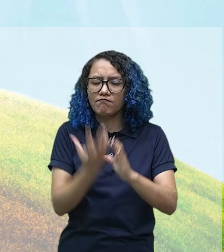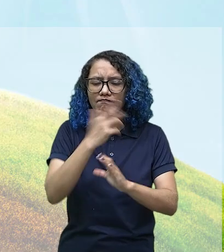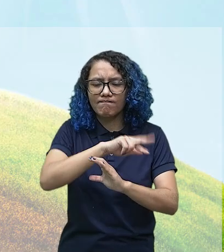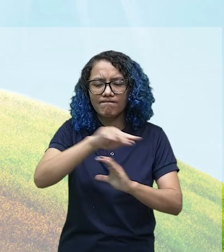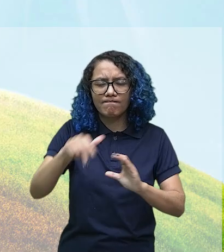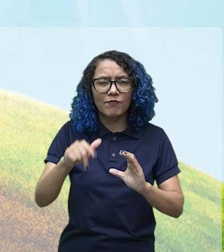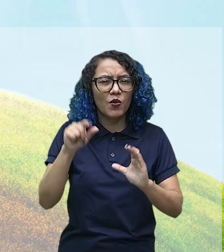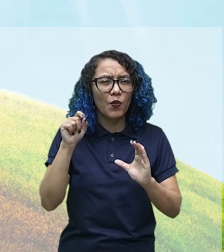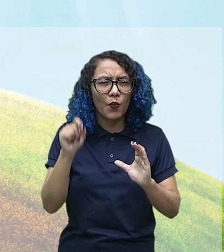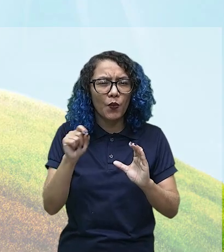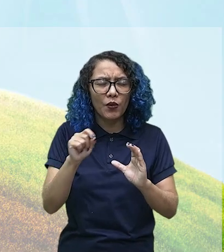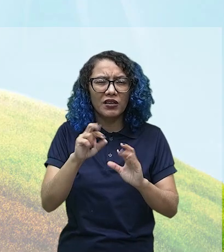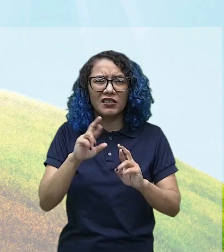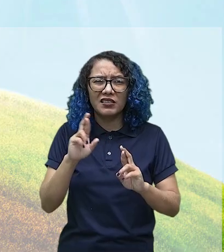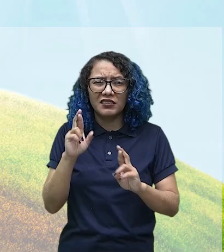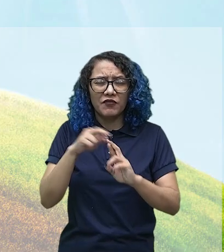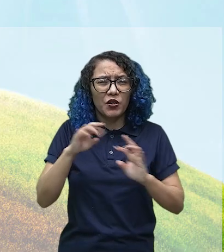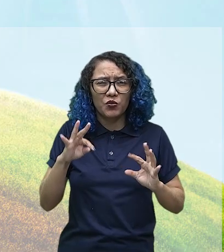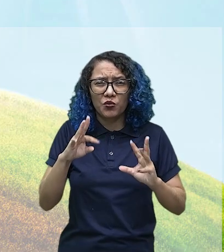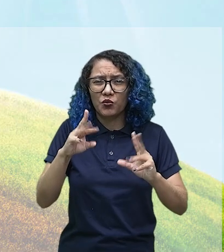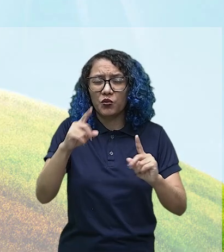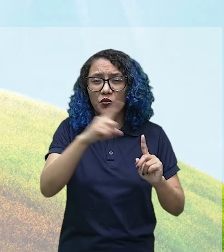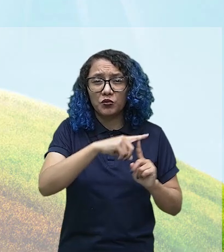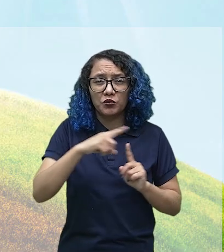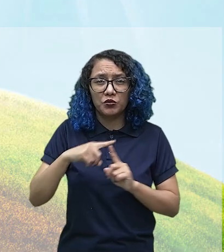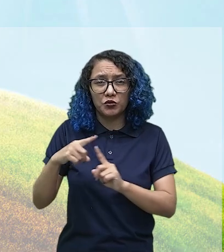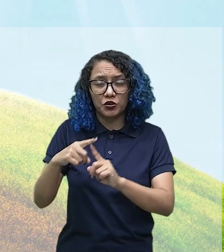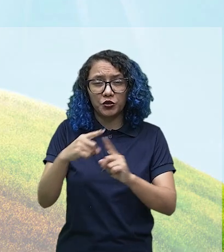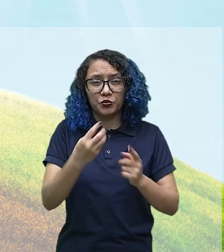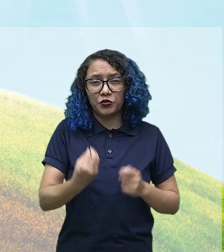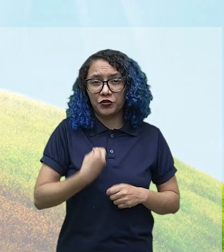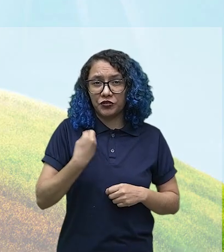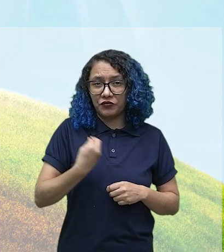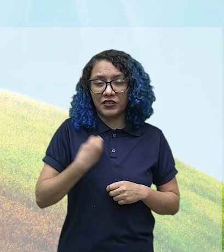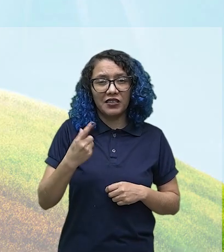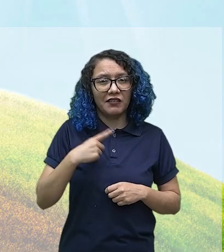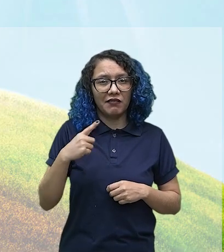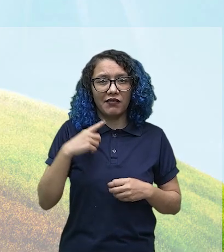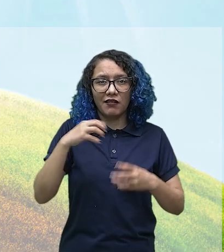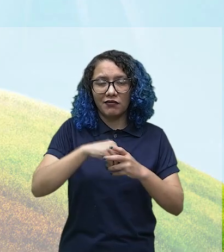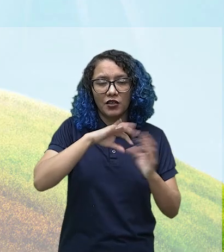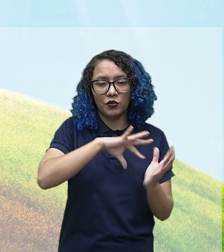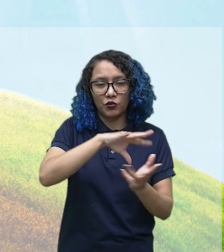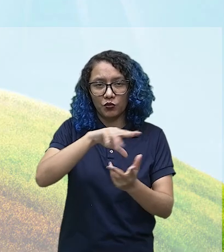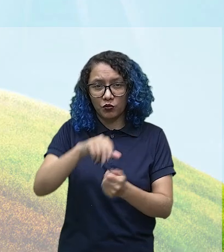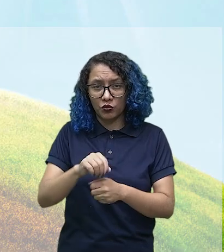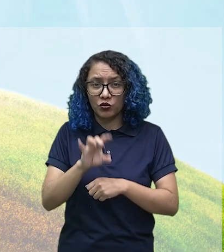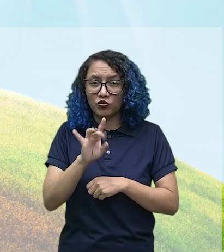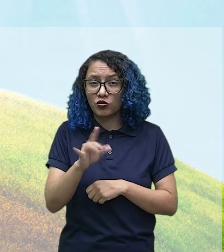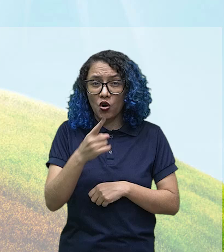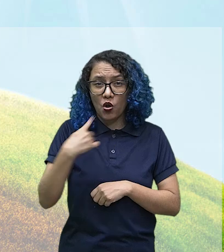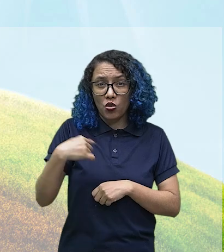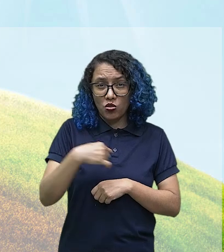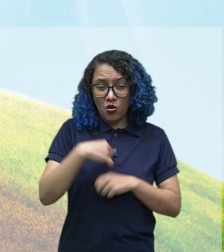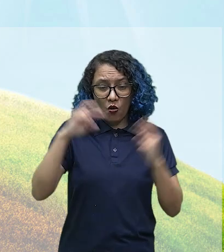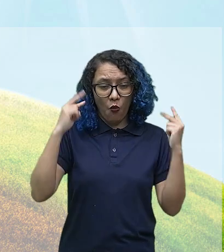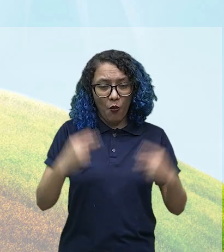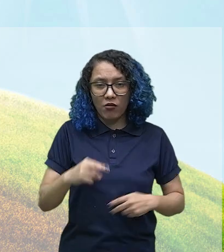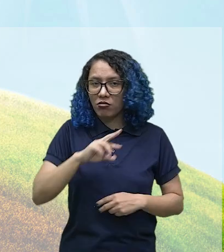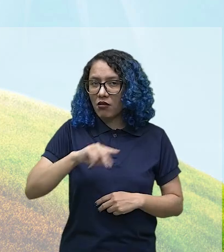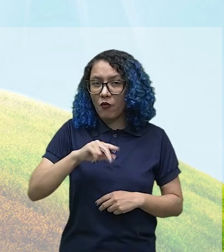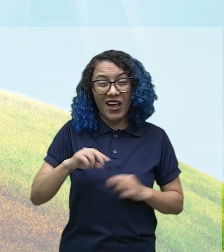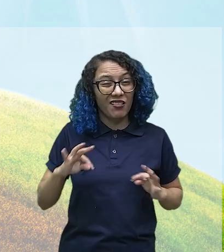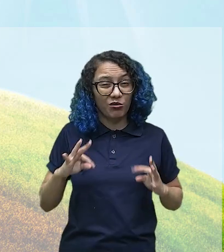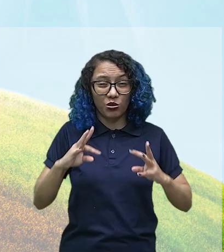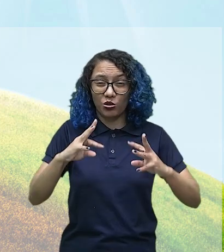fala de biodiversidade, a gente fala sobre todas as formas de vida que existem aqui no planeta, e não somente